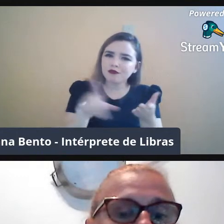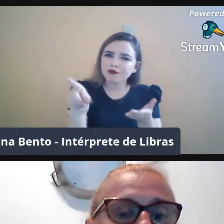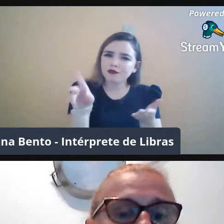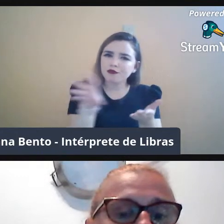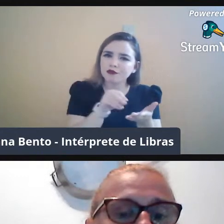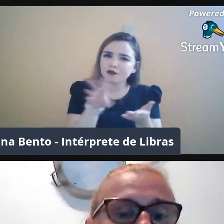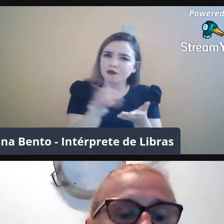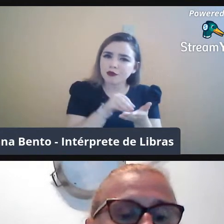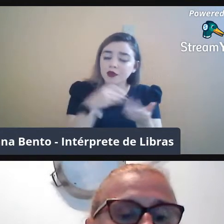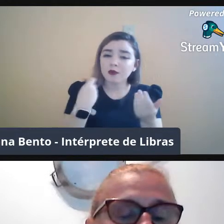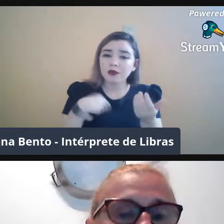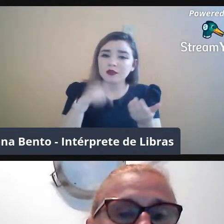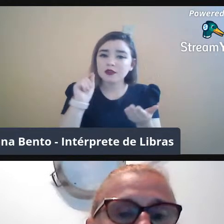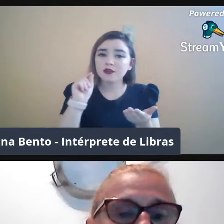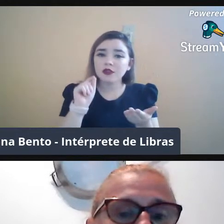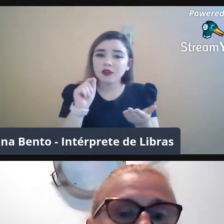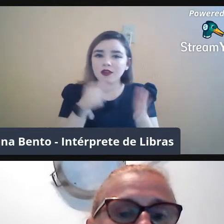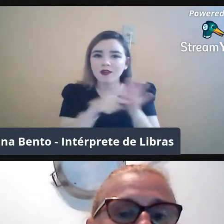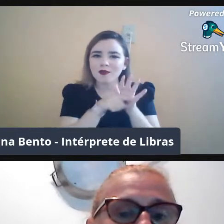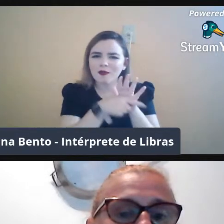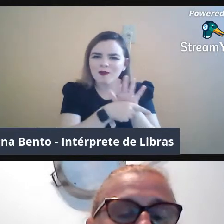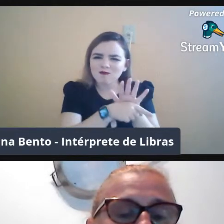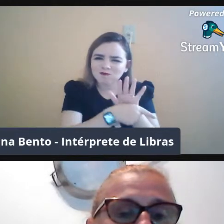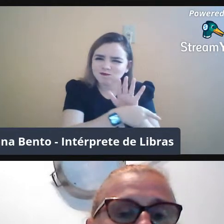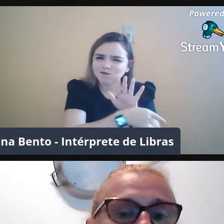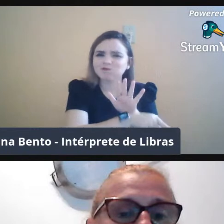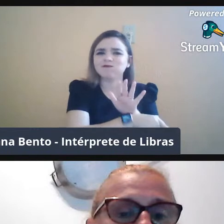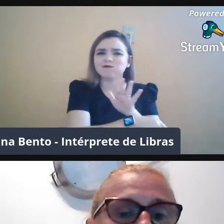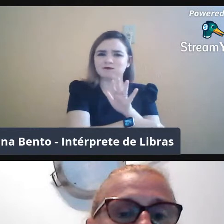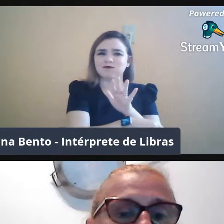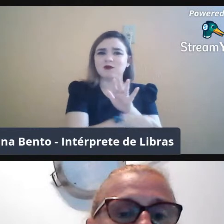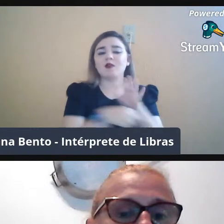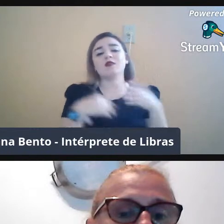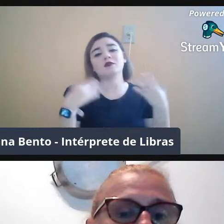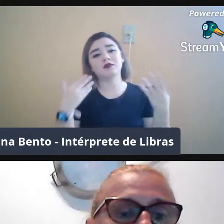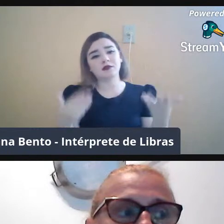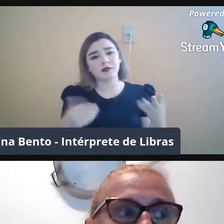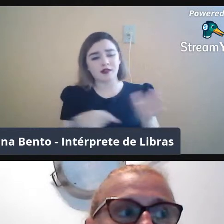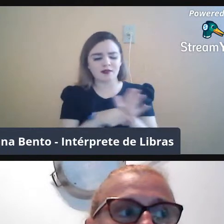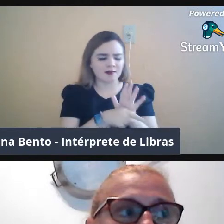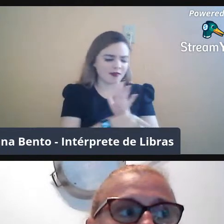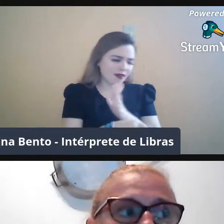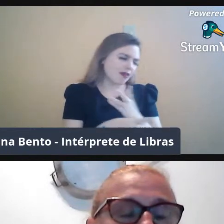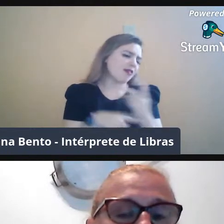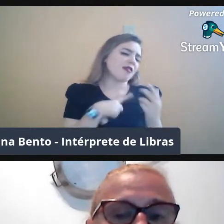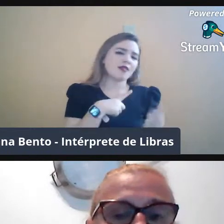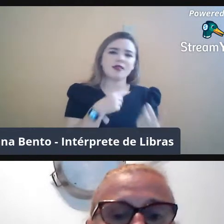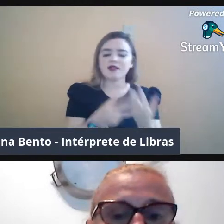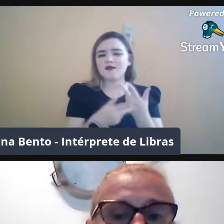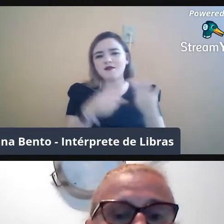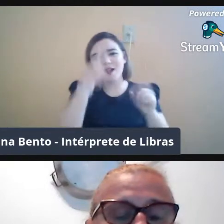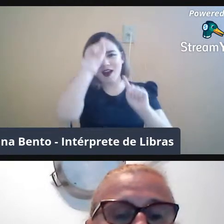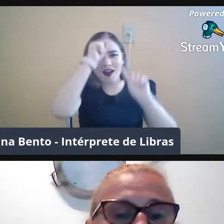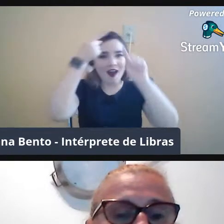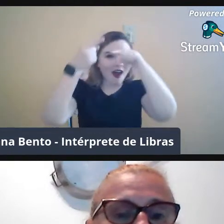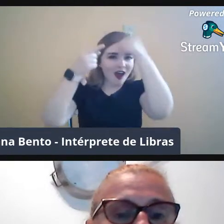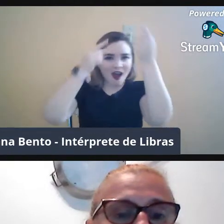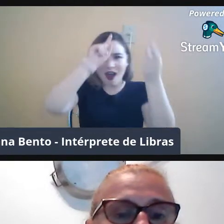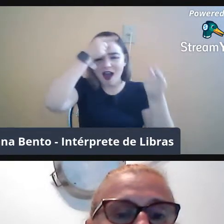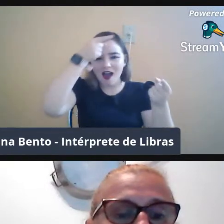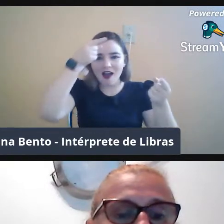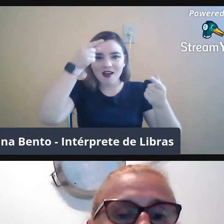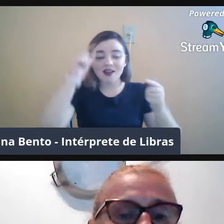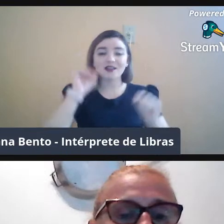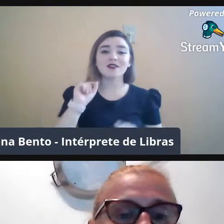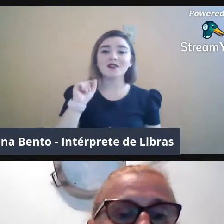que pesquisar a fundo aquilo ali, e aí dessa pesquisa vão vir muitas ideias, e você vai transformar